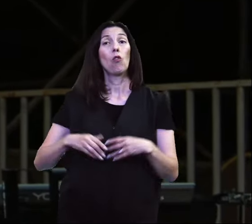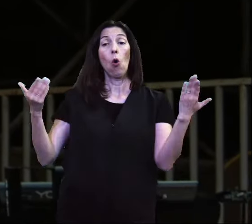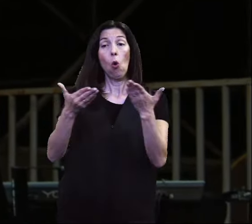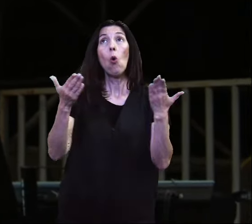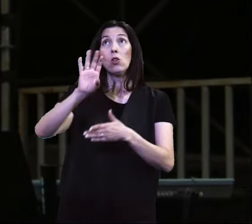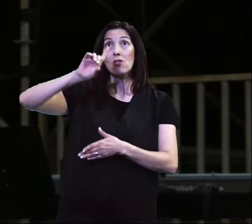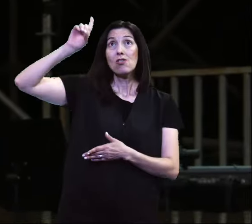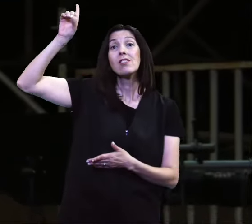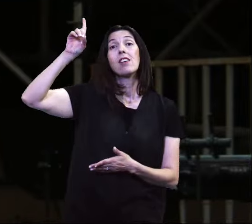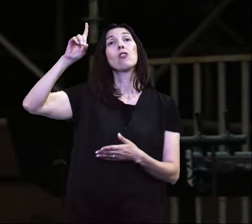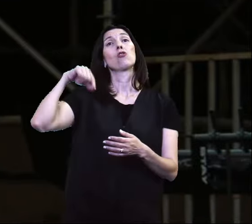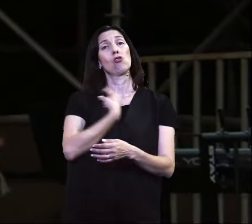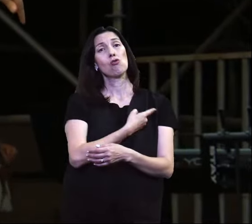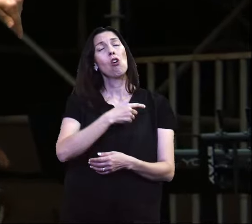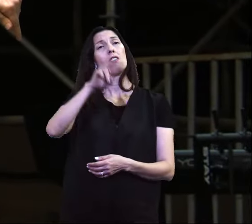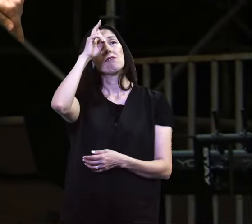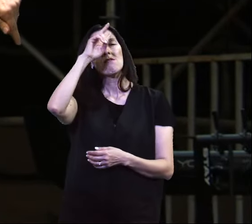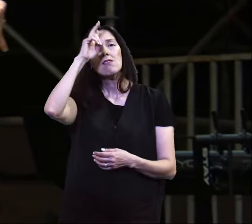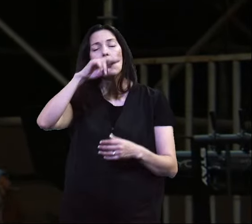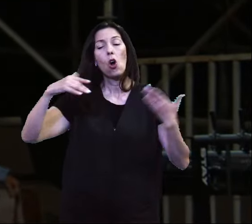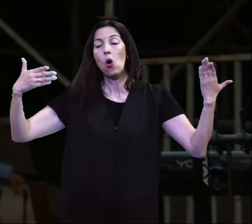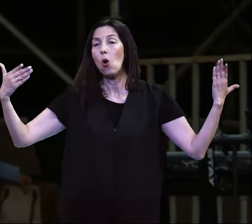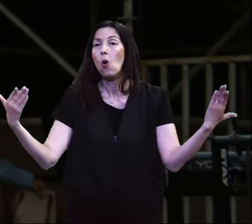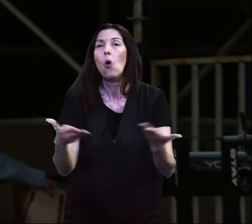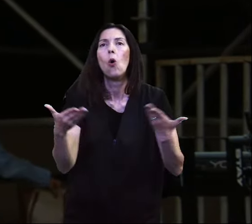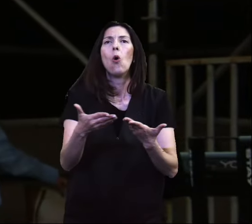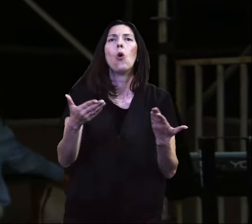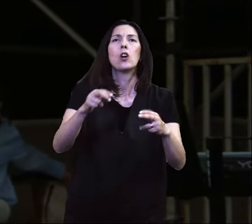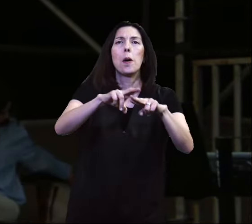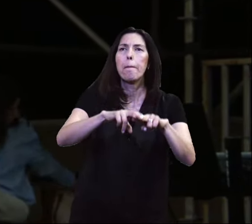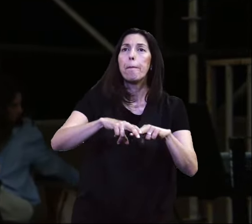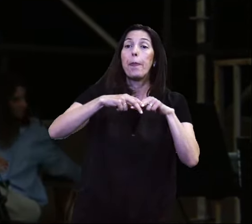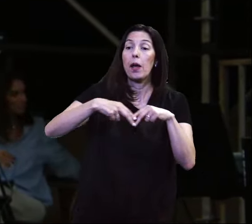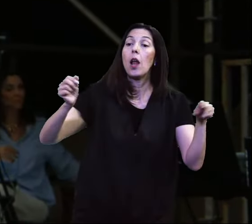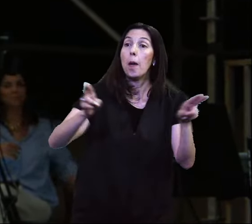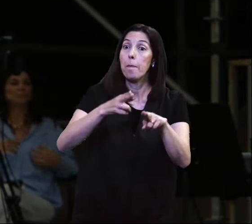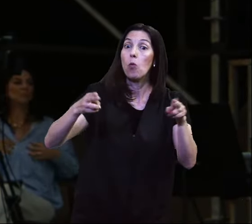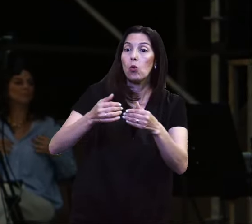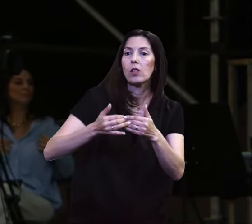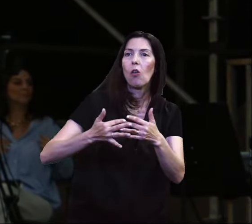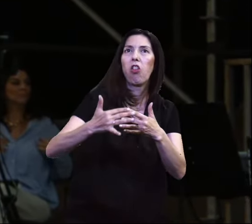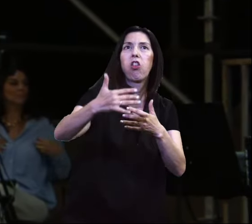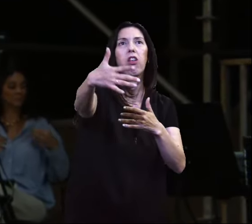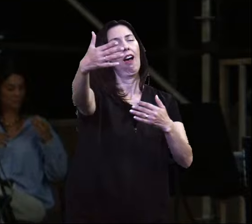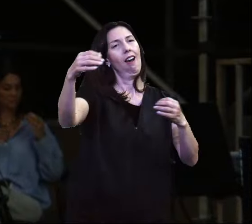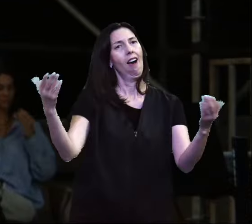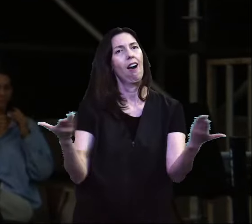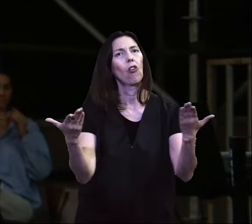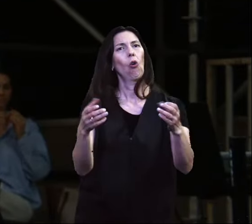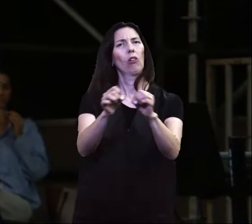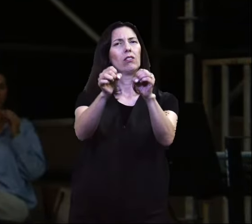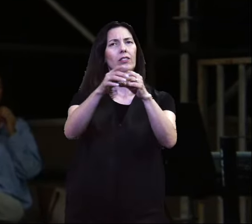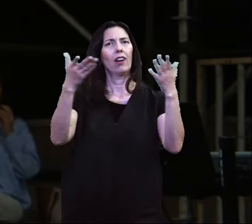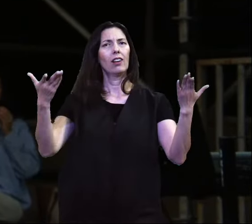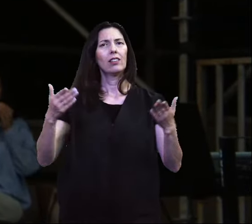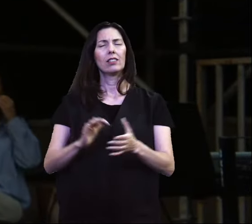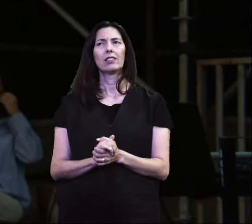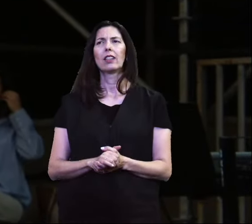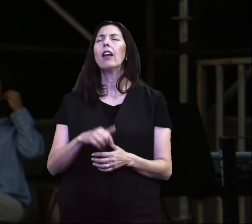que a gente pode contar as histórias do que Ele está fazendo hoje, através das músicas que vamos fazer nesses dias. Ei, eu quero que os jovens